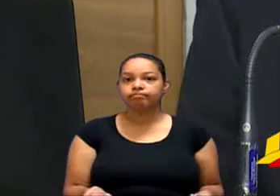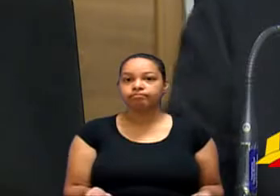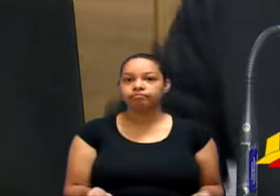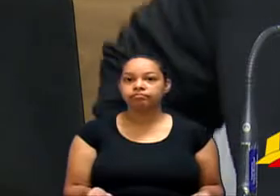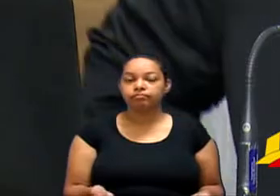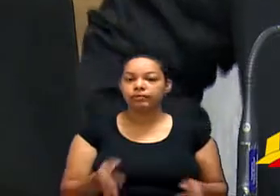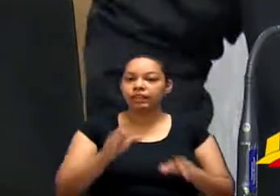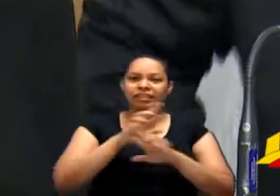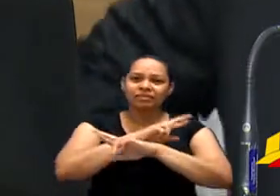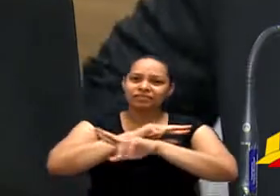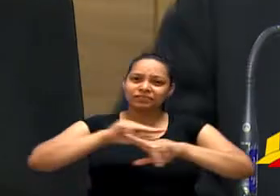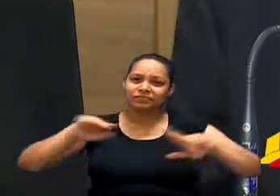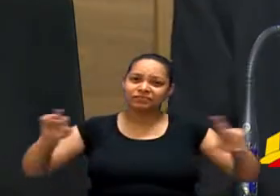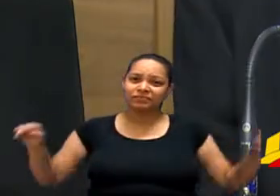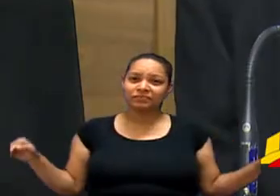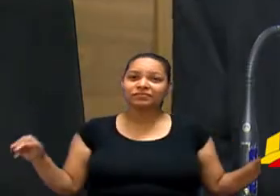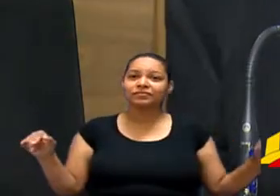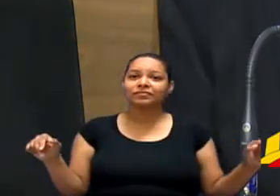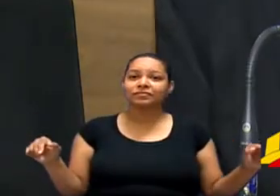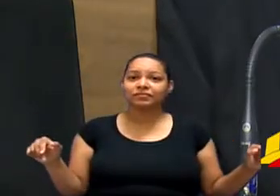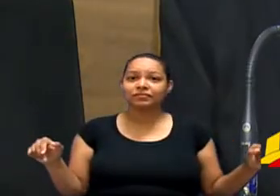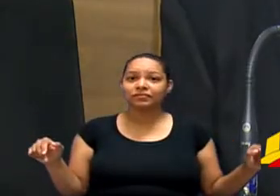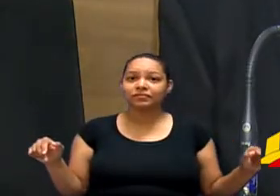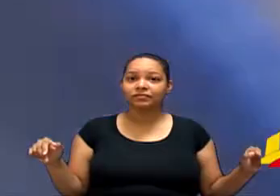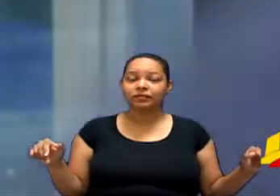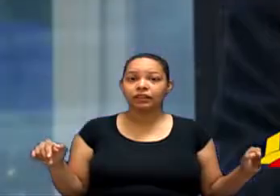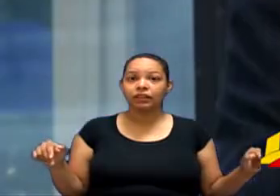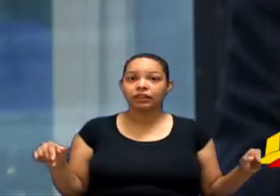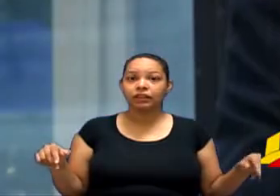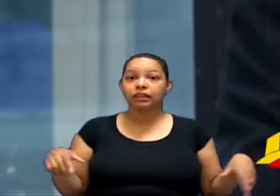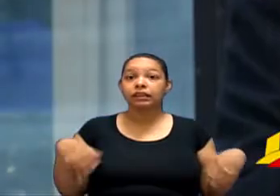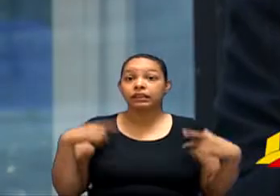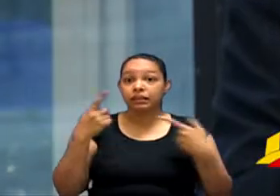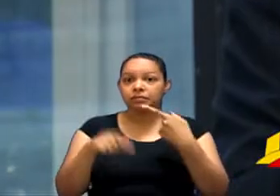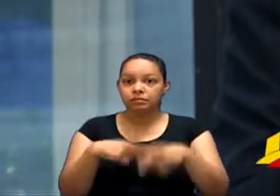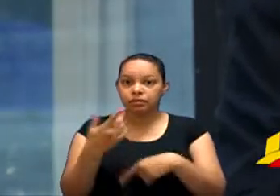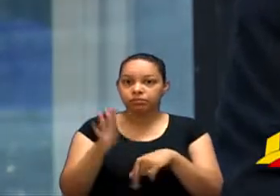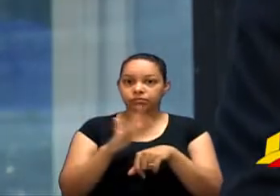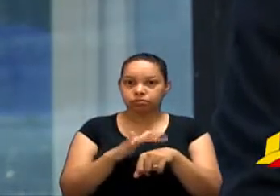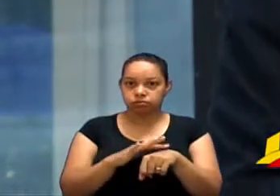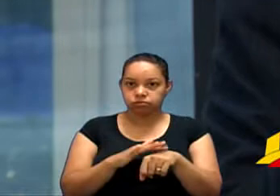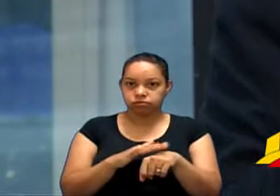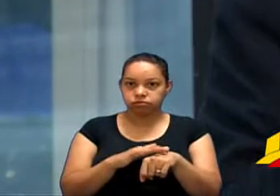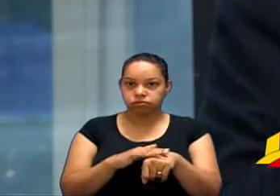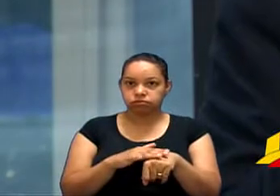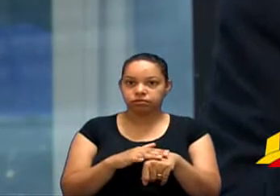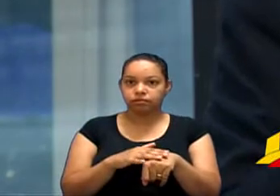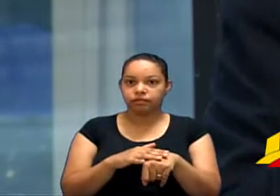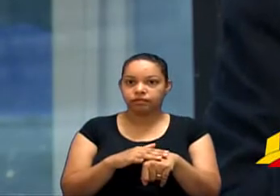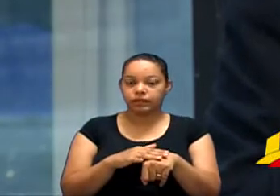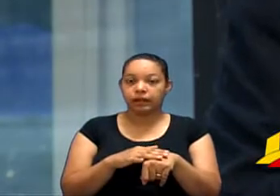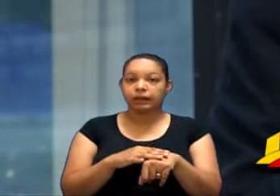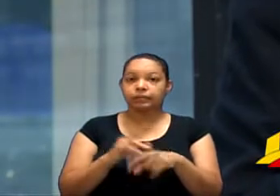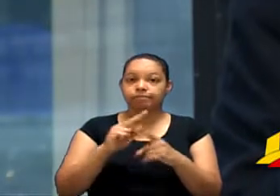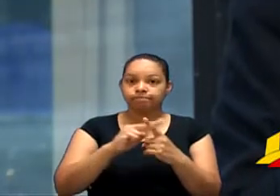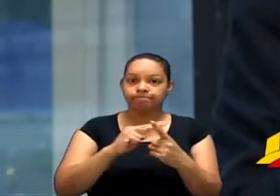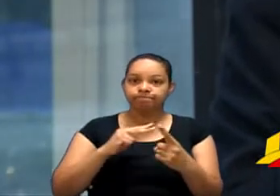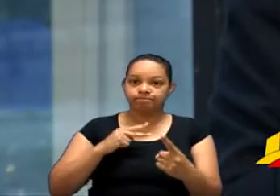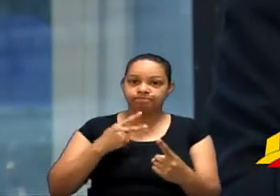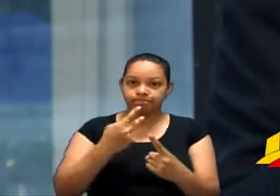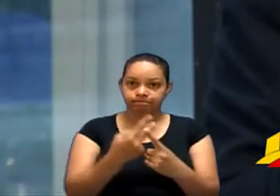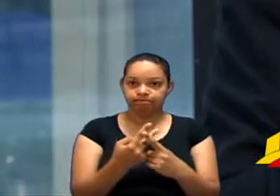enfim todos todos os profissionais Quando caem doente vai se dobrar à frente